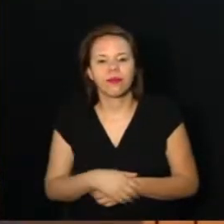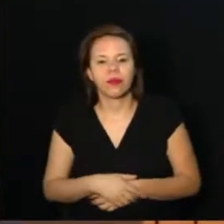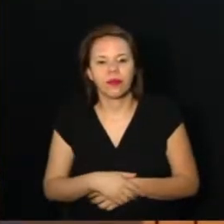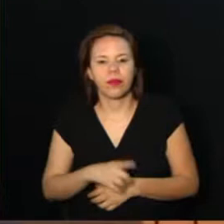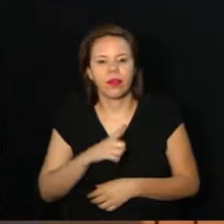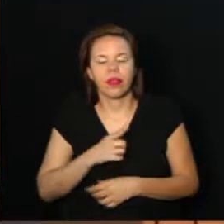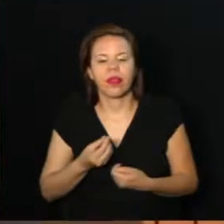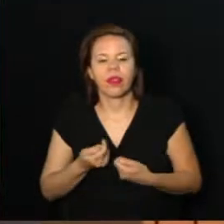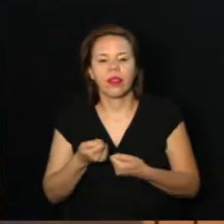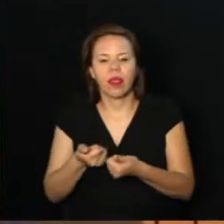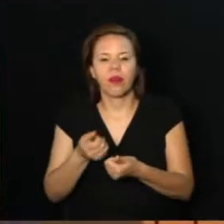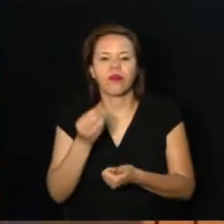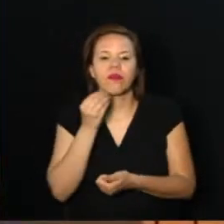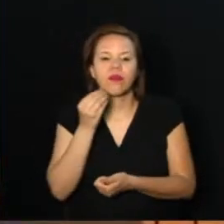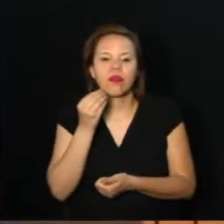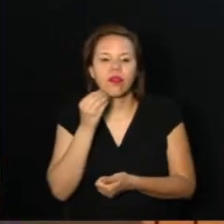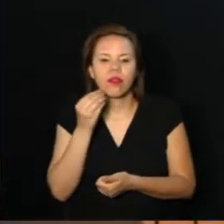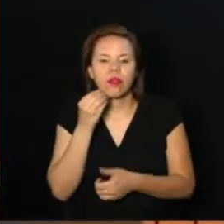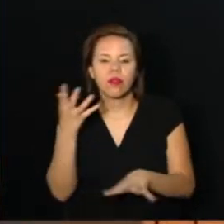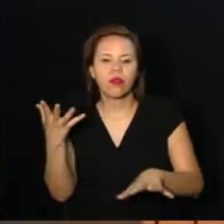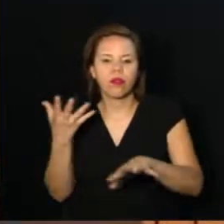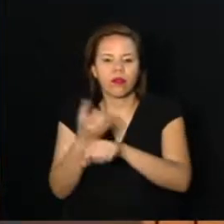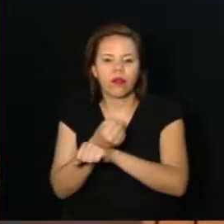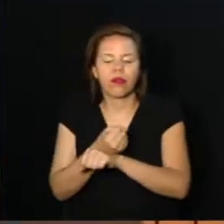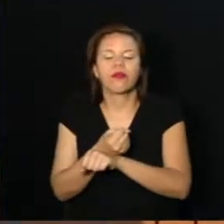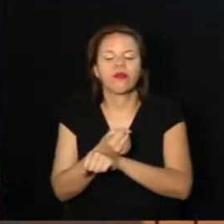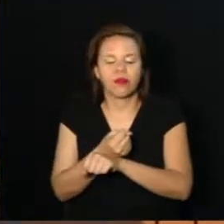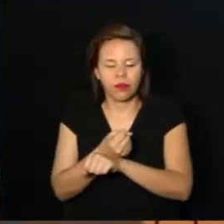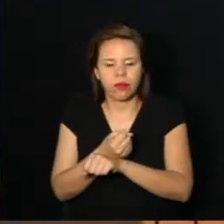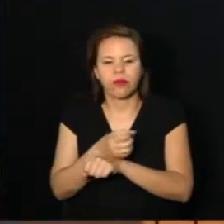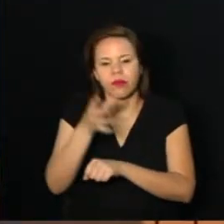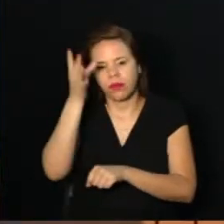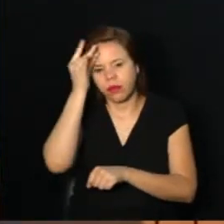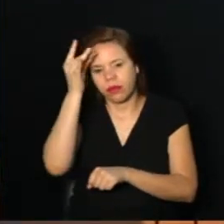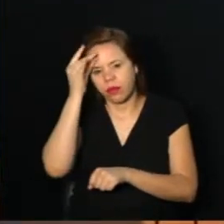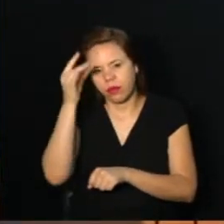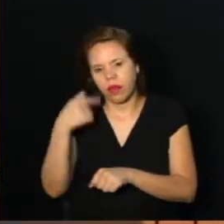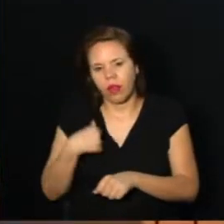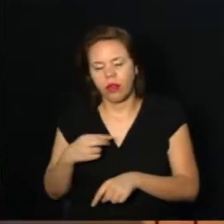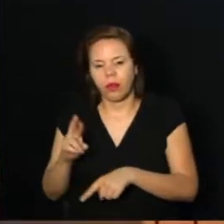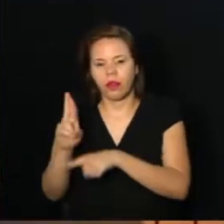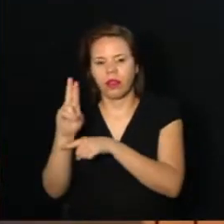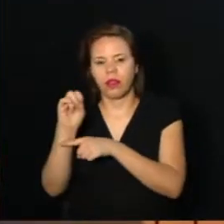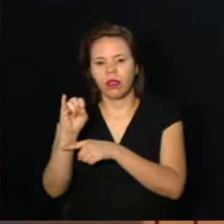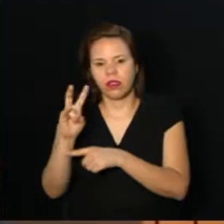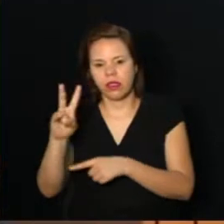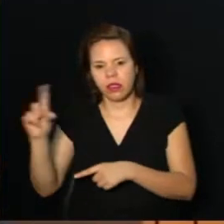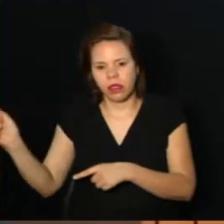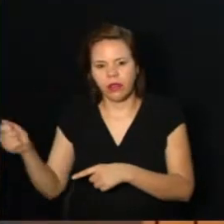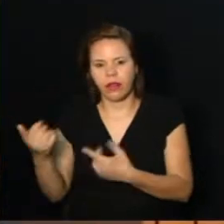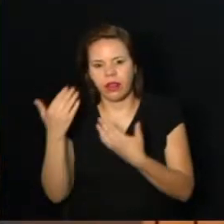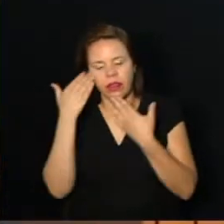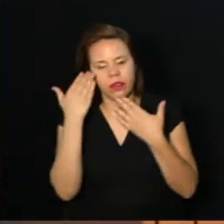dá oportunidade para a interdisciplinaridade, né? Então, no nome da doutora Silvia, que eu gostaria de agradecer, ela foi a